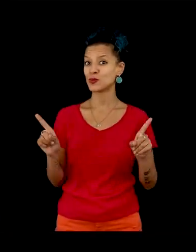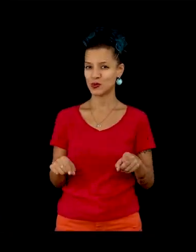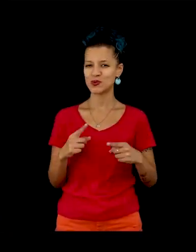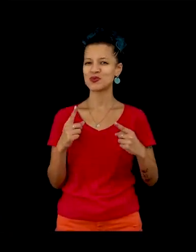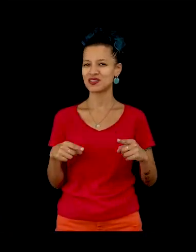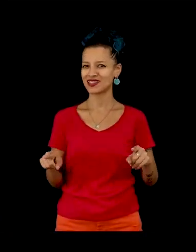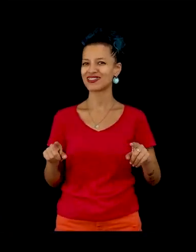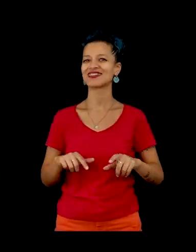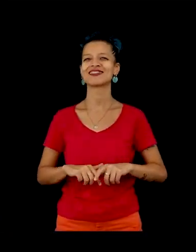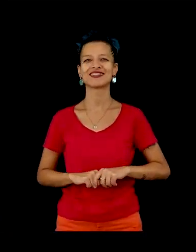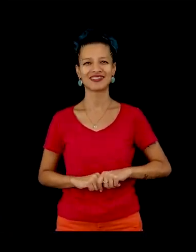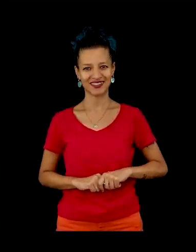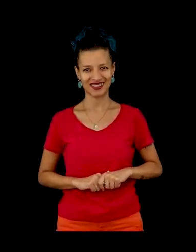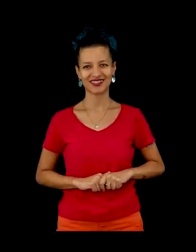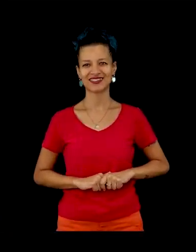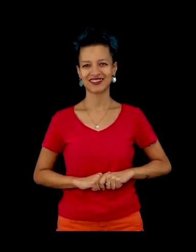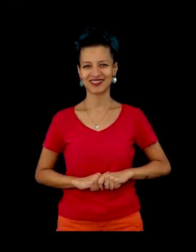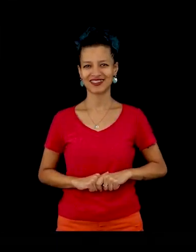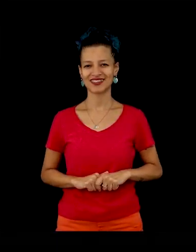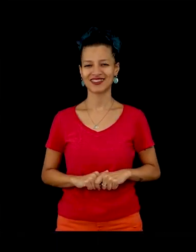Música.